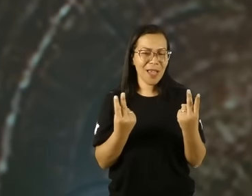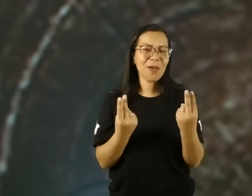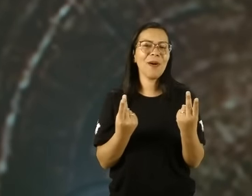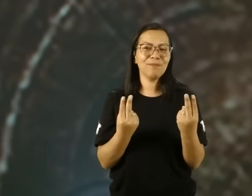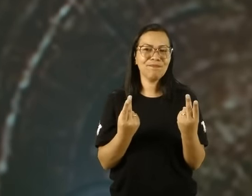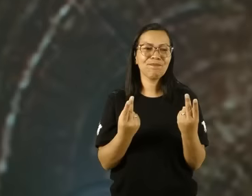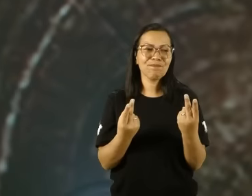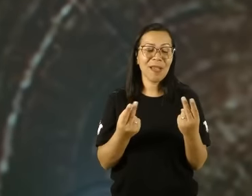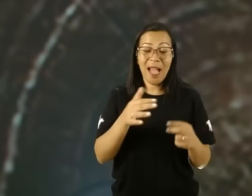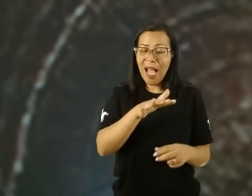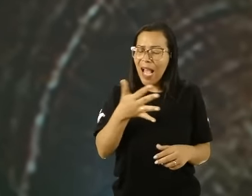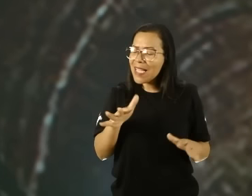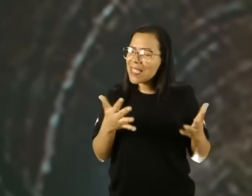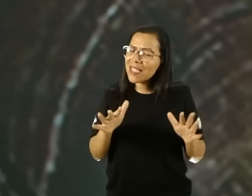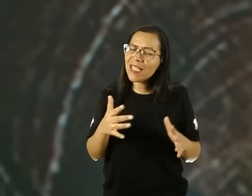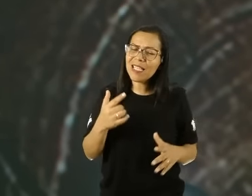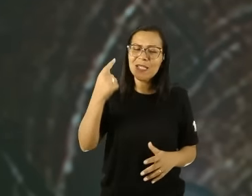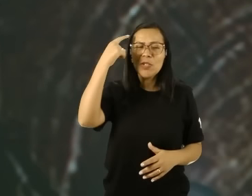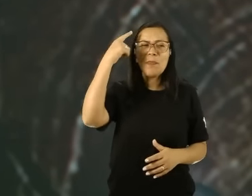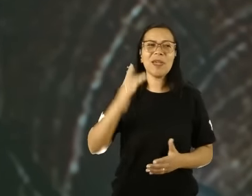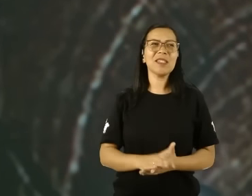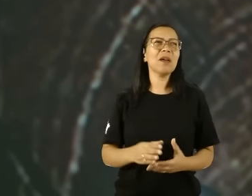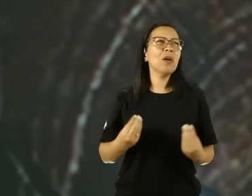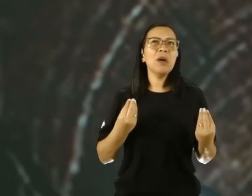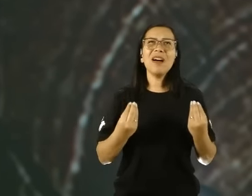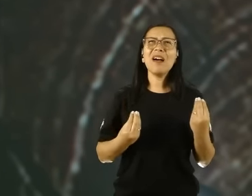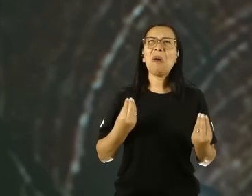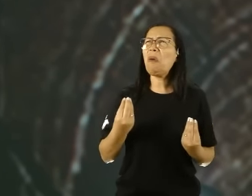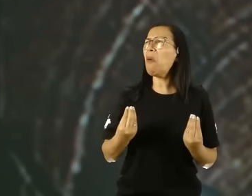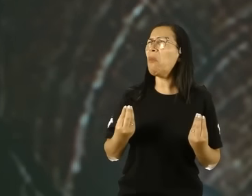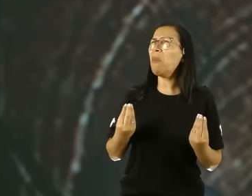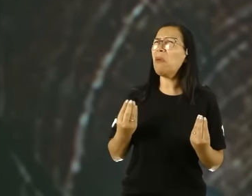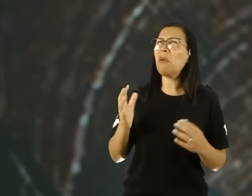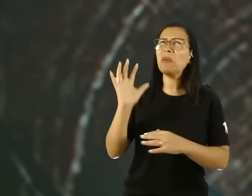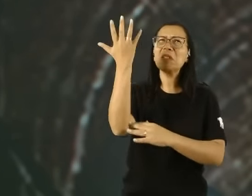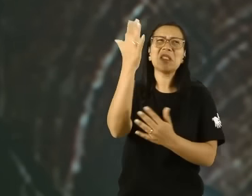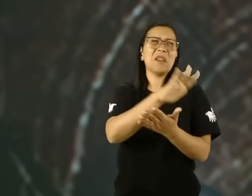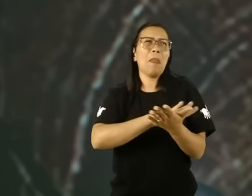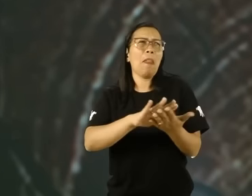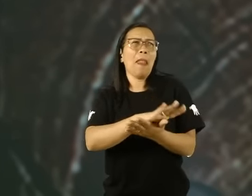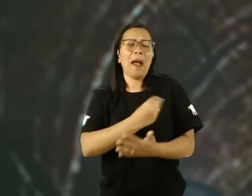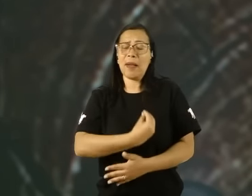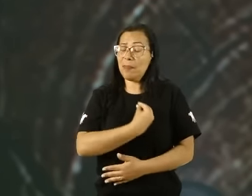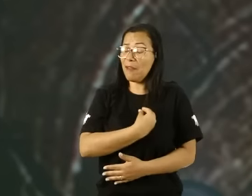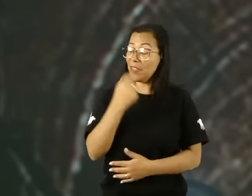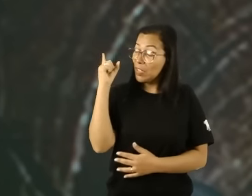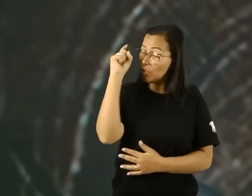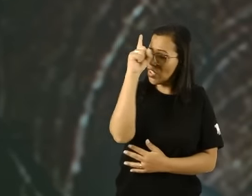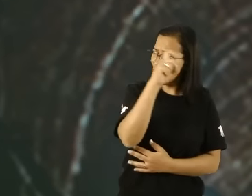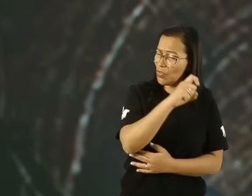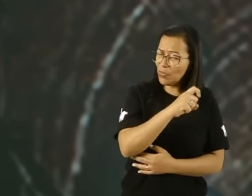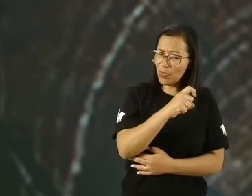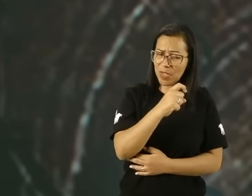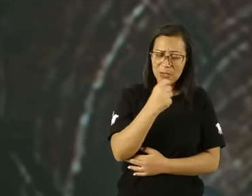Você volta a retomar amizades que você já tinha dito que não eram pessoas para você. Mas o que você está enfrentando agora, você fala: ah não, eu